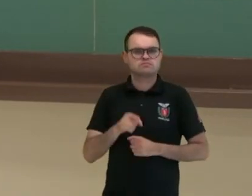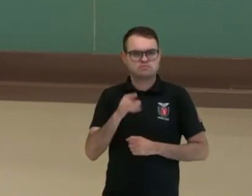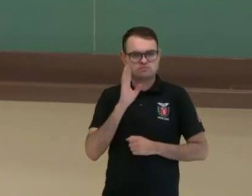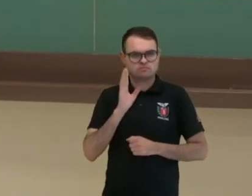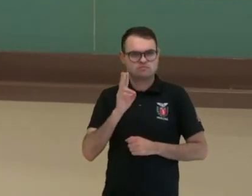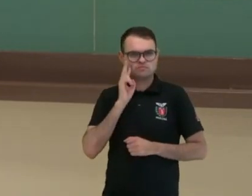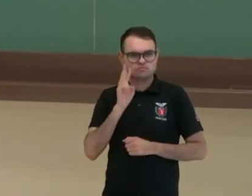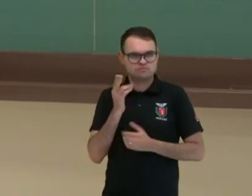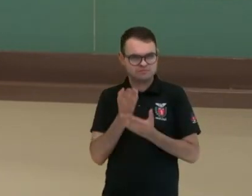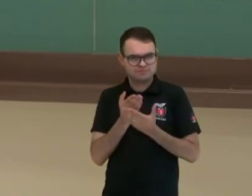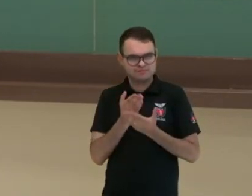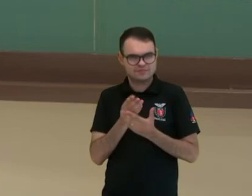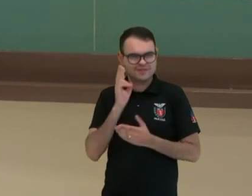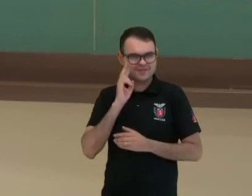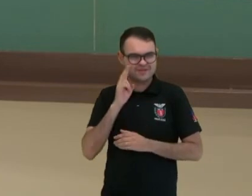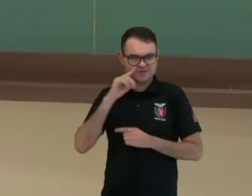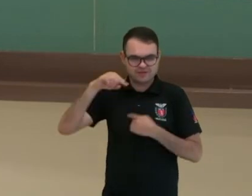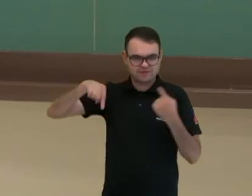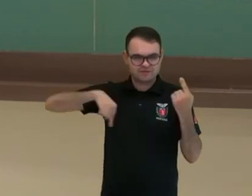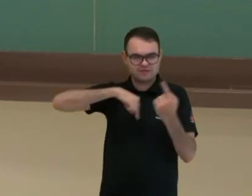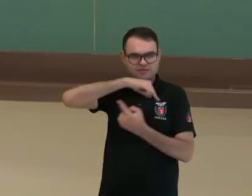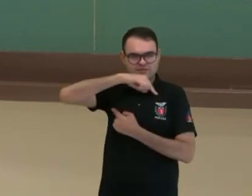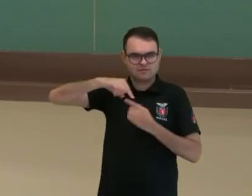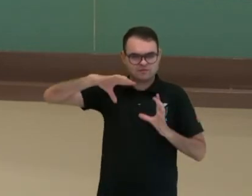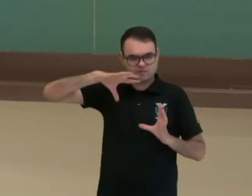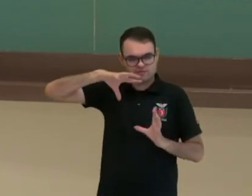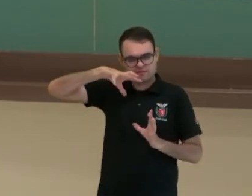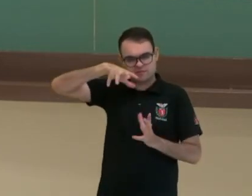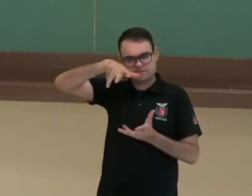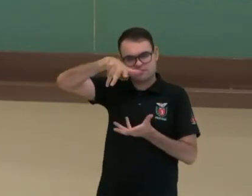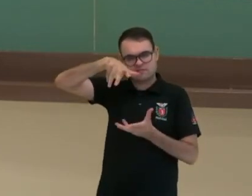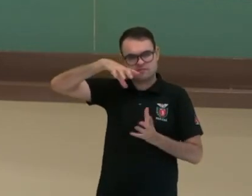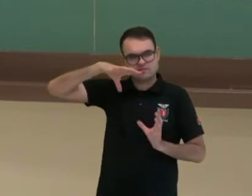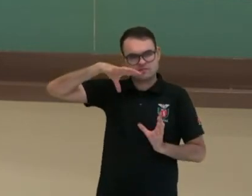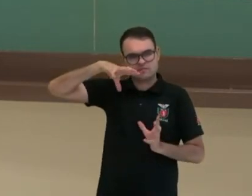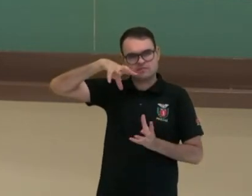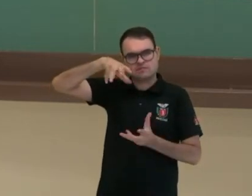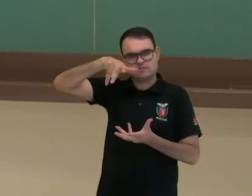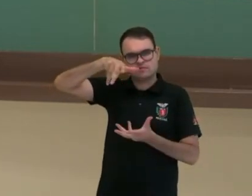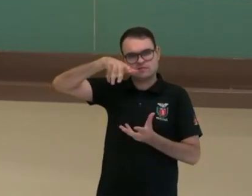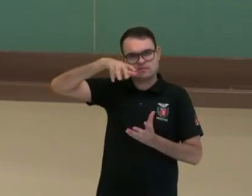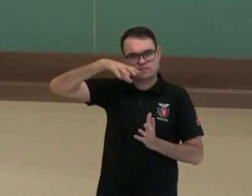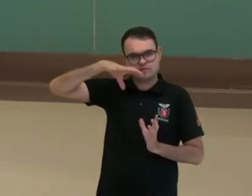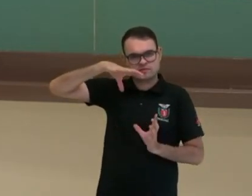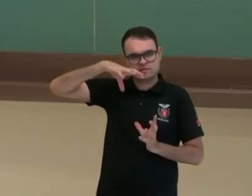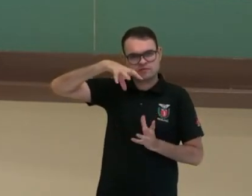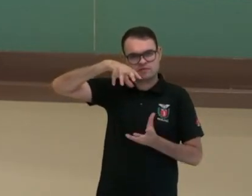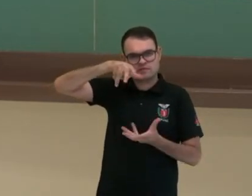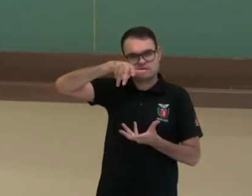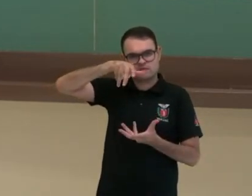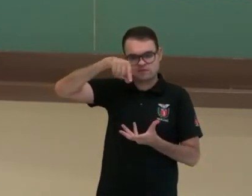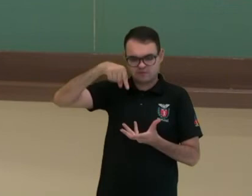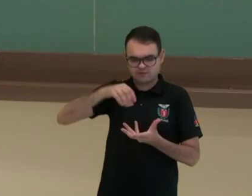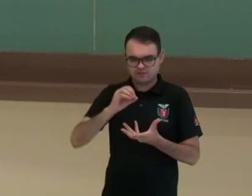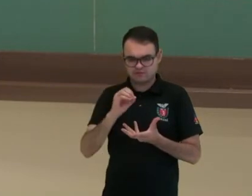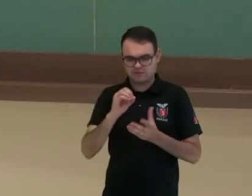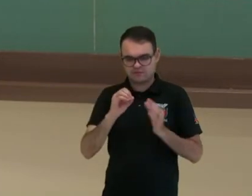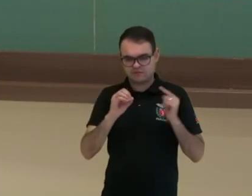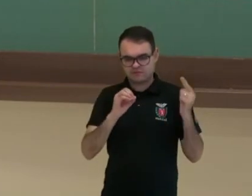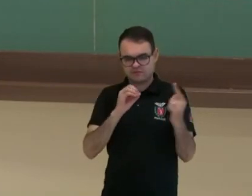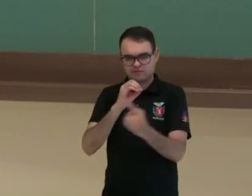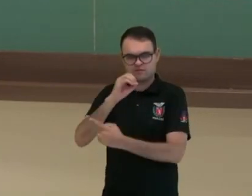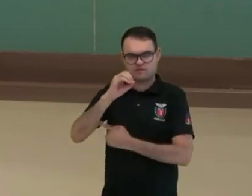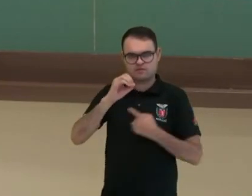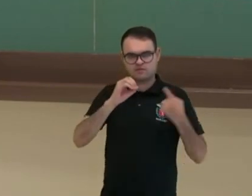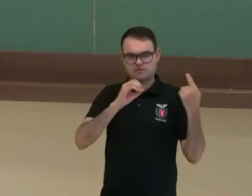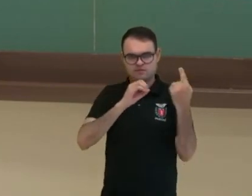estudou. Lembra da rotação, onde o nosso planeta gira ao redor do seu próprio